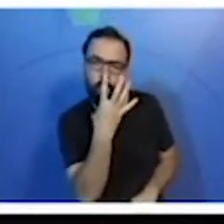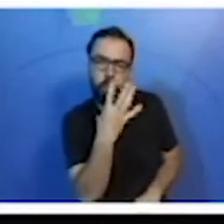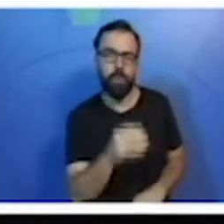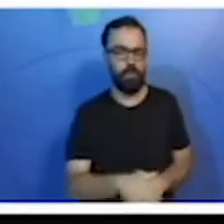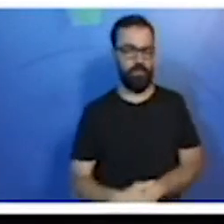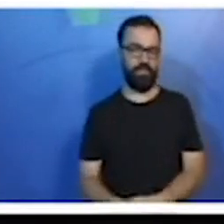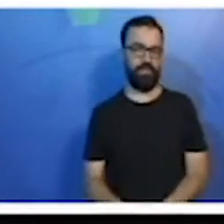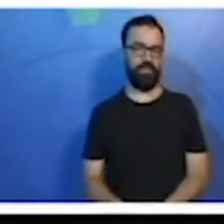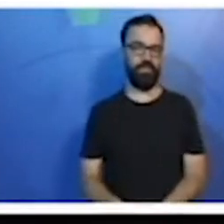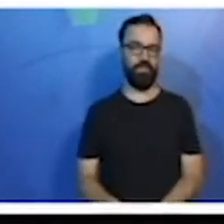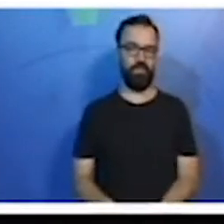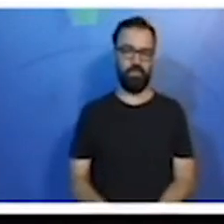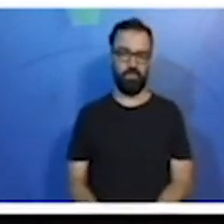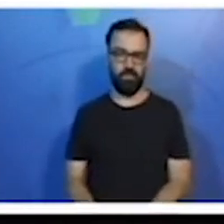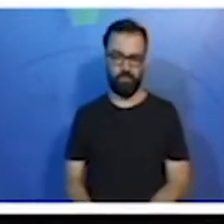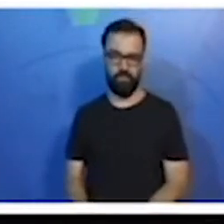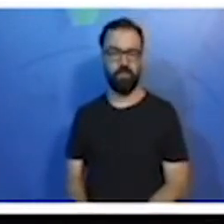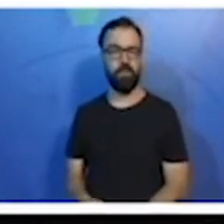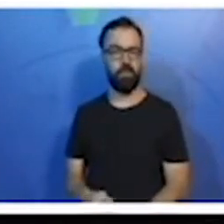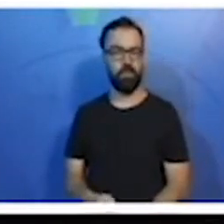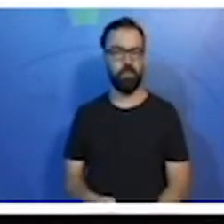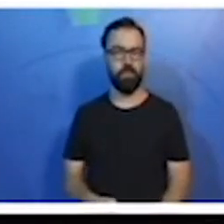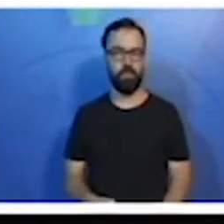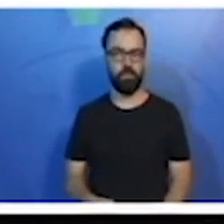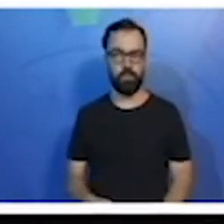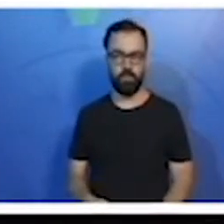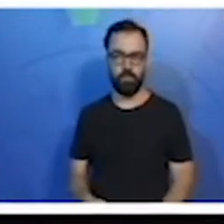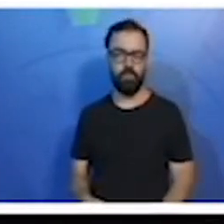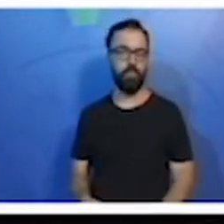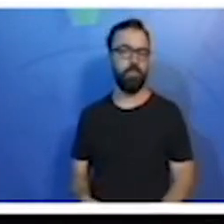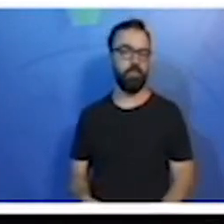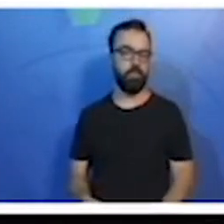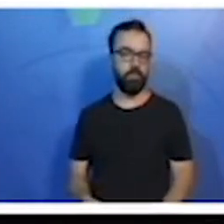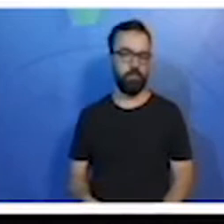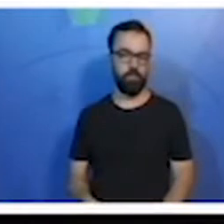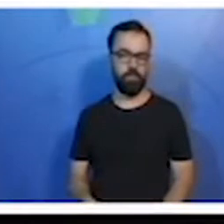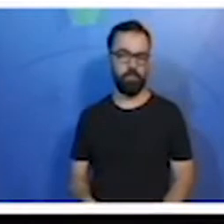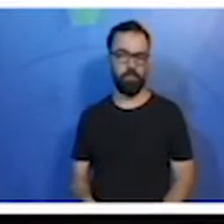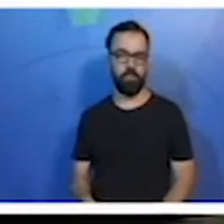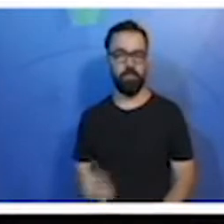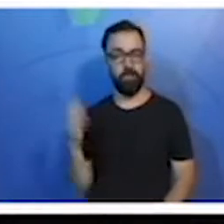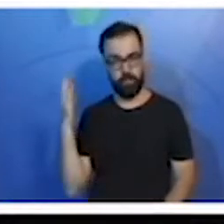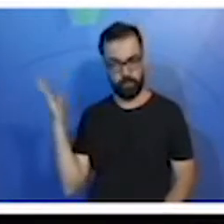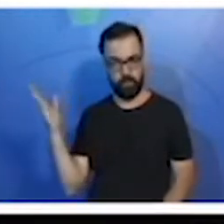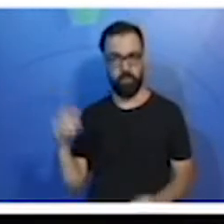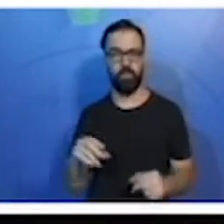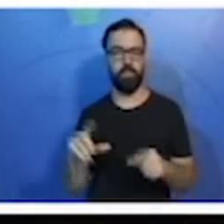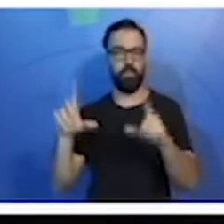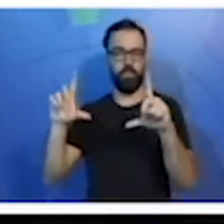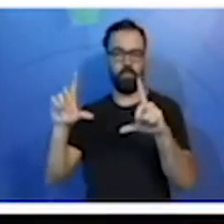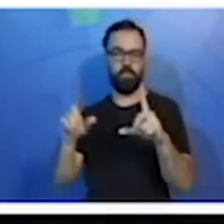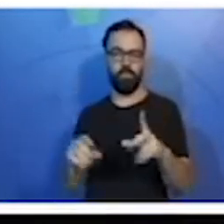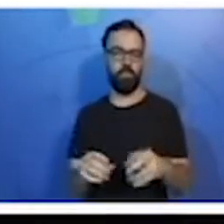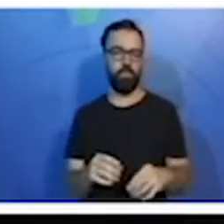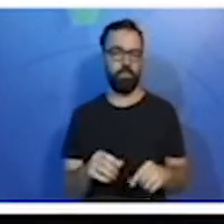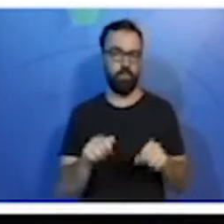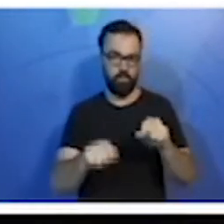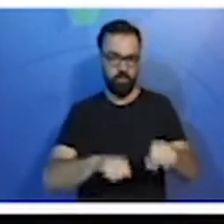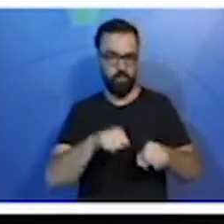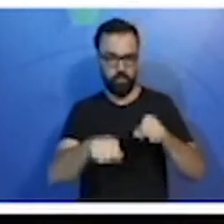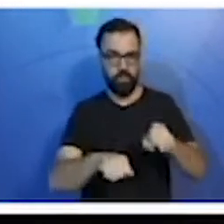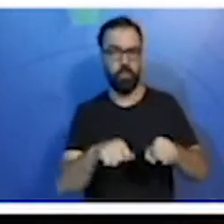dúvida destaque-se como fundamental na disputa de corrida ou contra um relógio por exemplo só que nós vamos uma imagem aqui onde tem vários